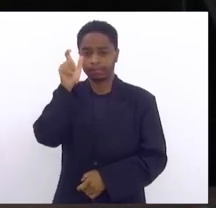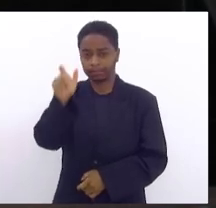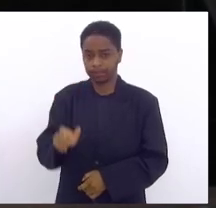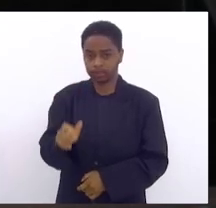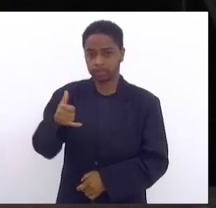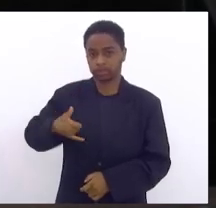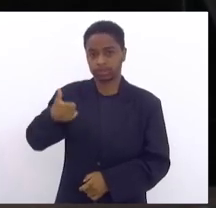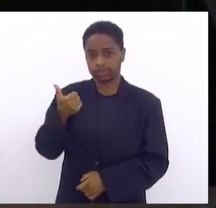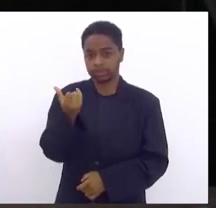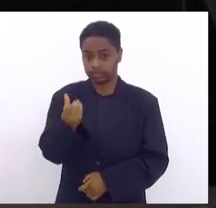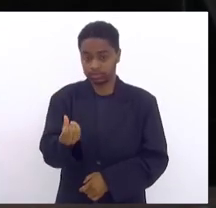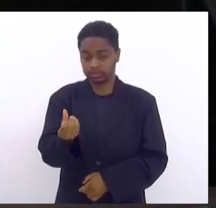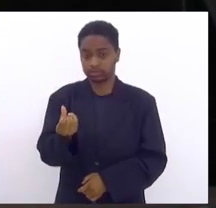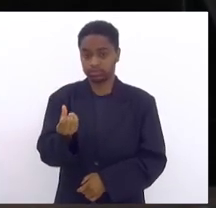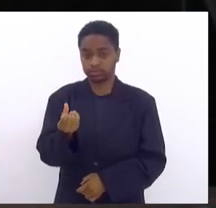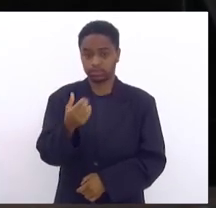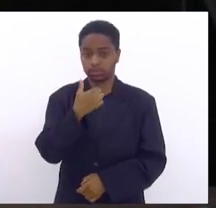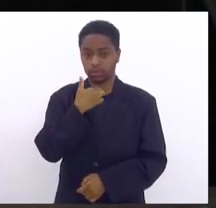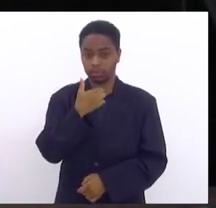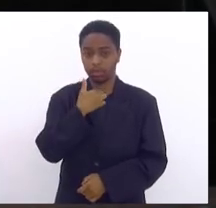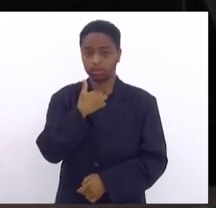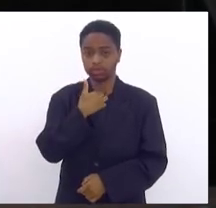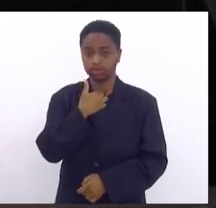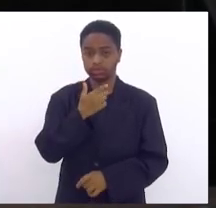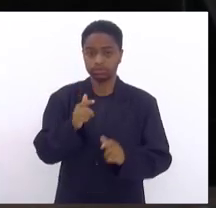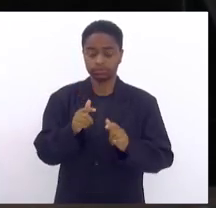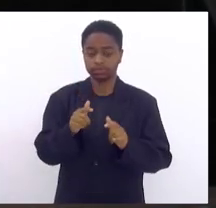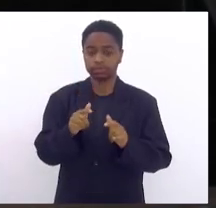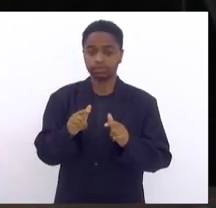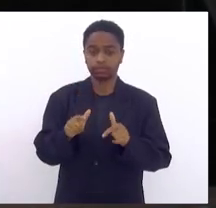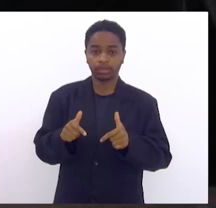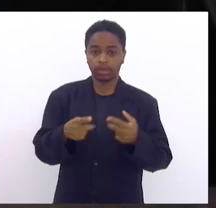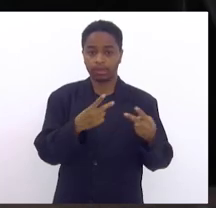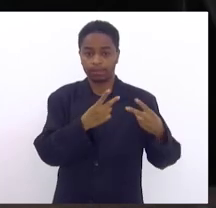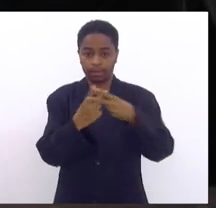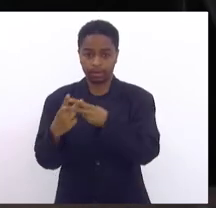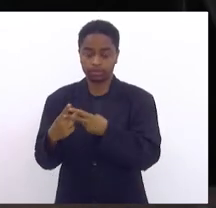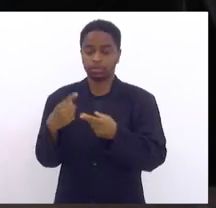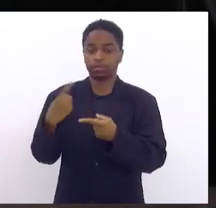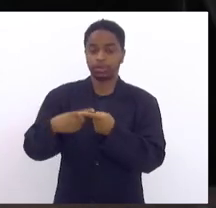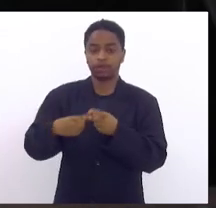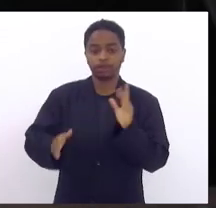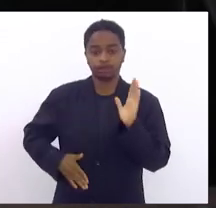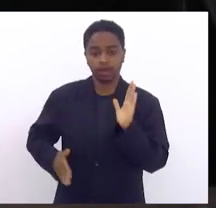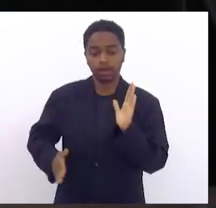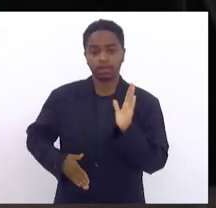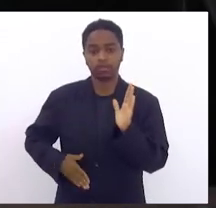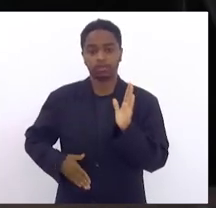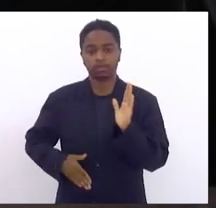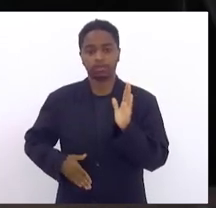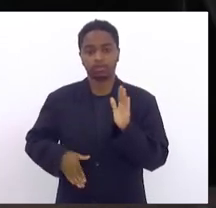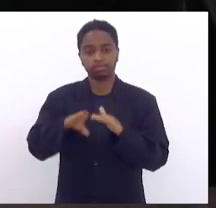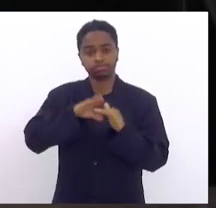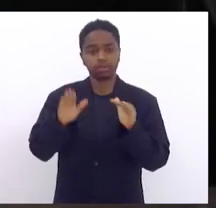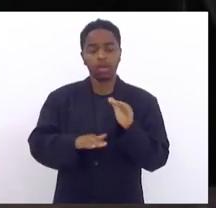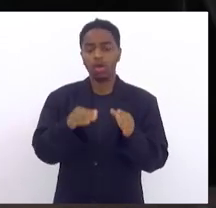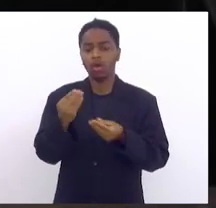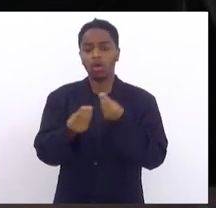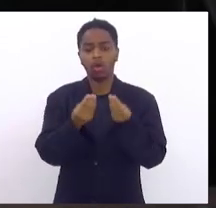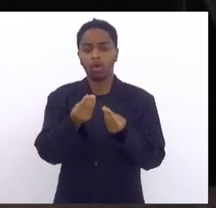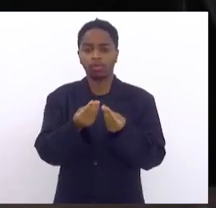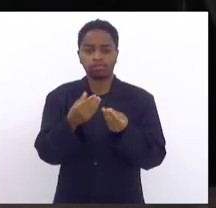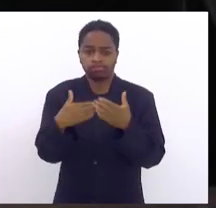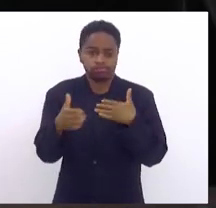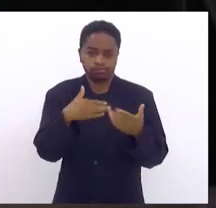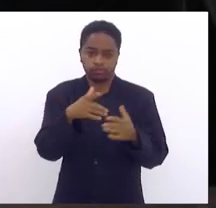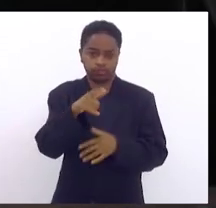de 16 anos não pode responder pelos seus atos. Vagabundo. Marginal, como vocês queiram